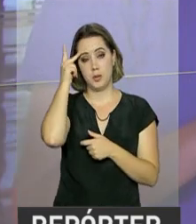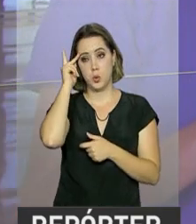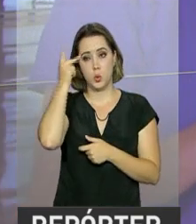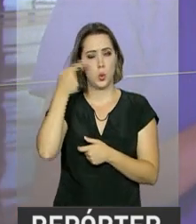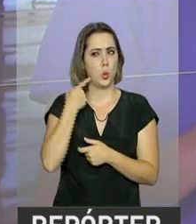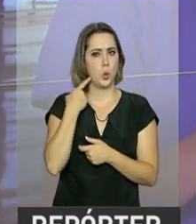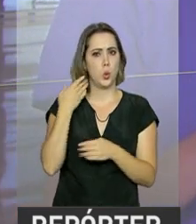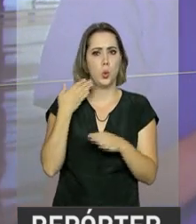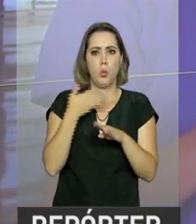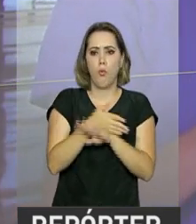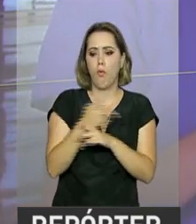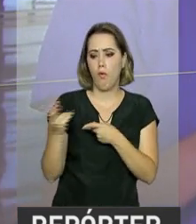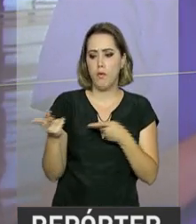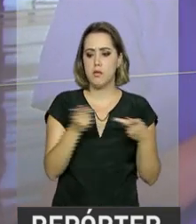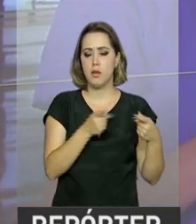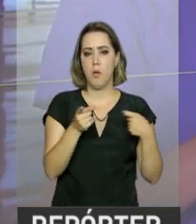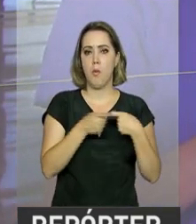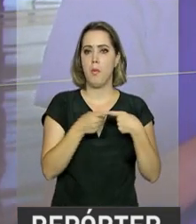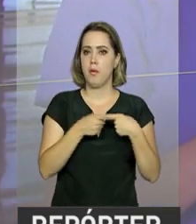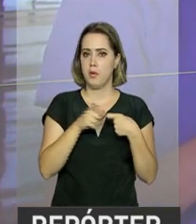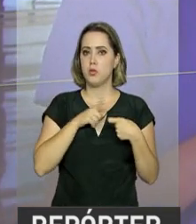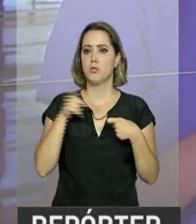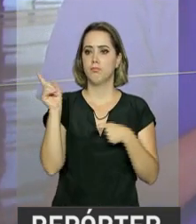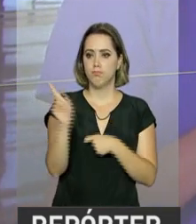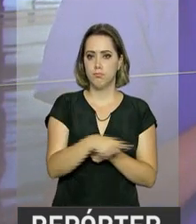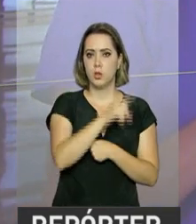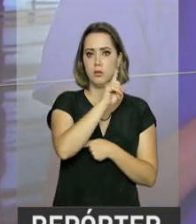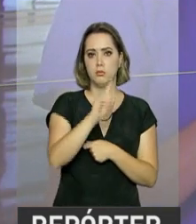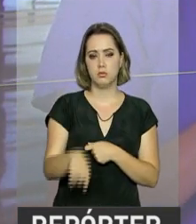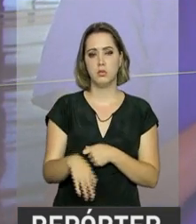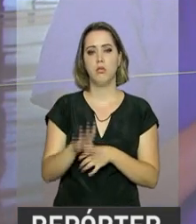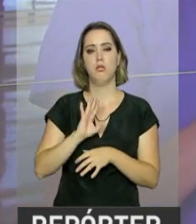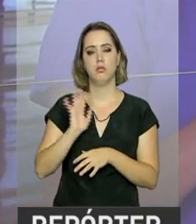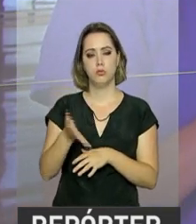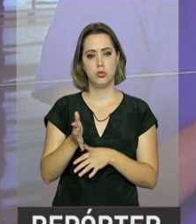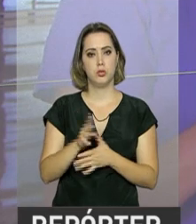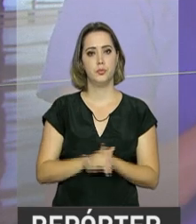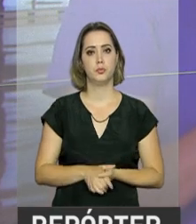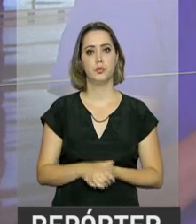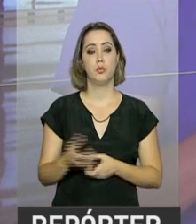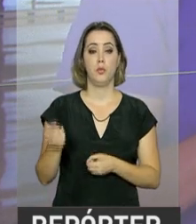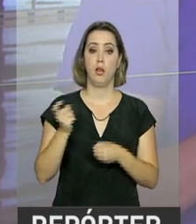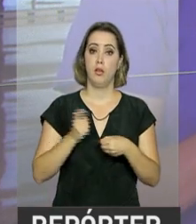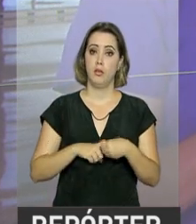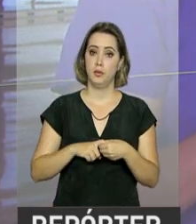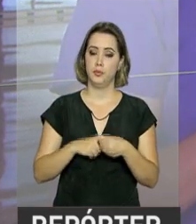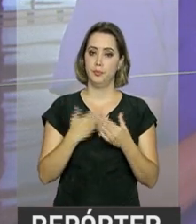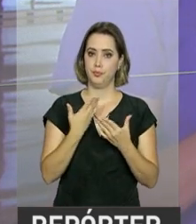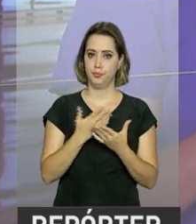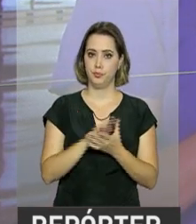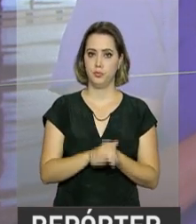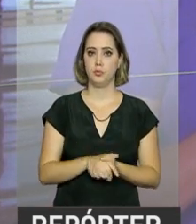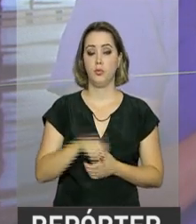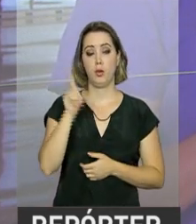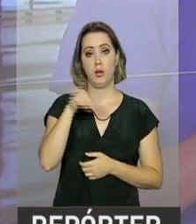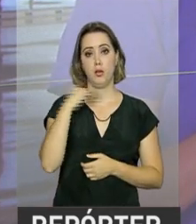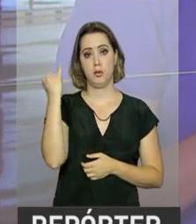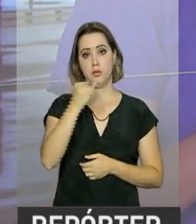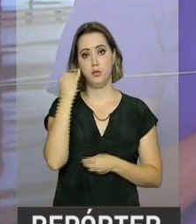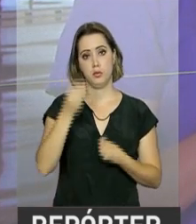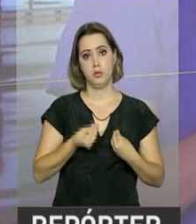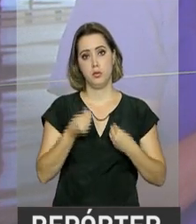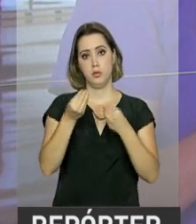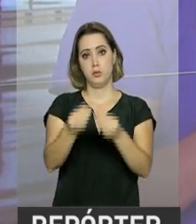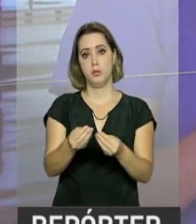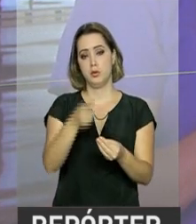chamado da revisão terá o benefício cancelado automaticamente Voltamos ao Estúdio é medida importante para garantir